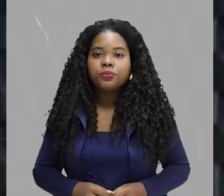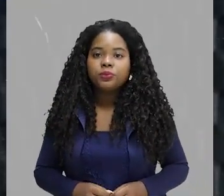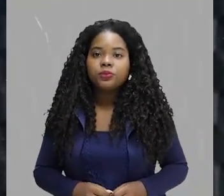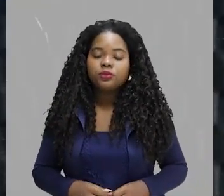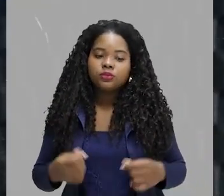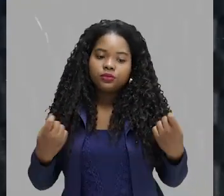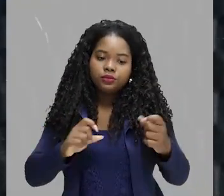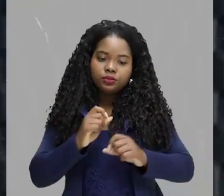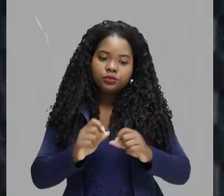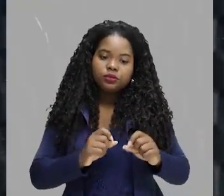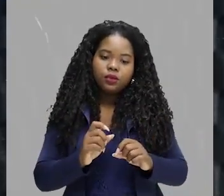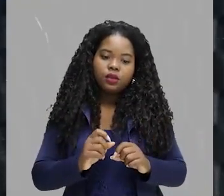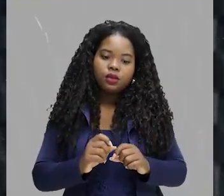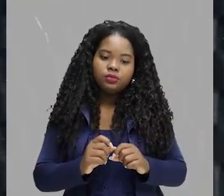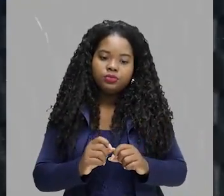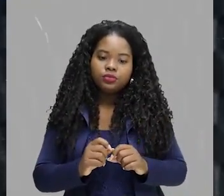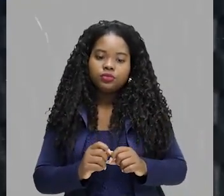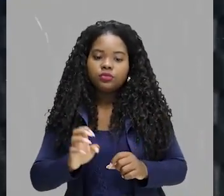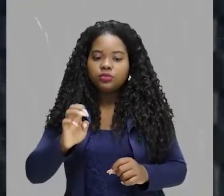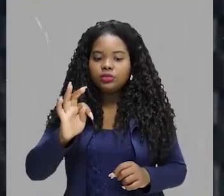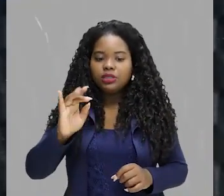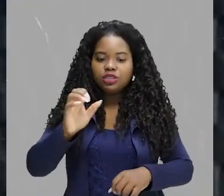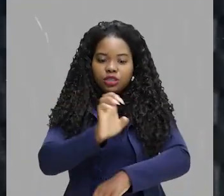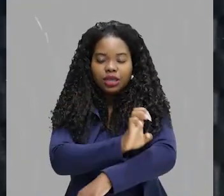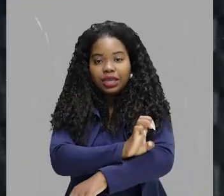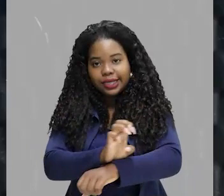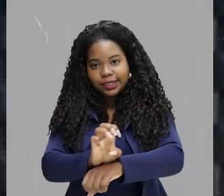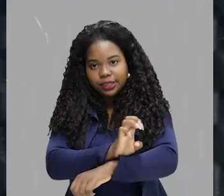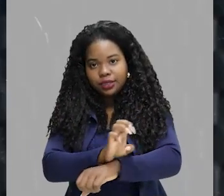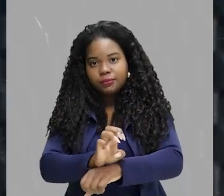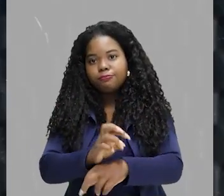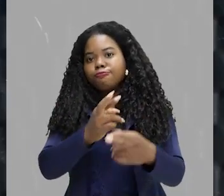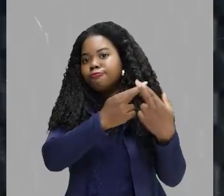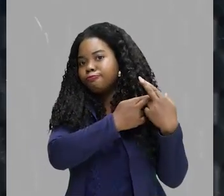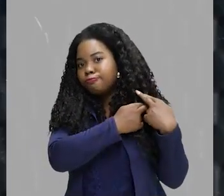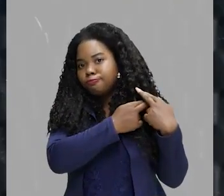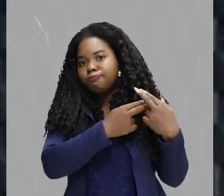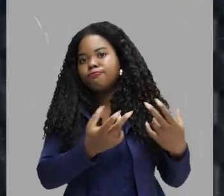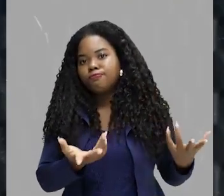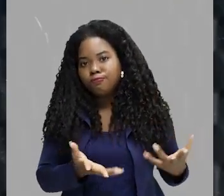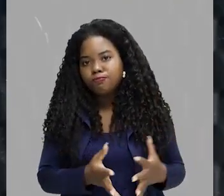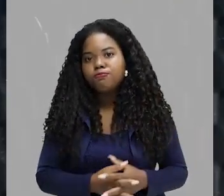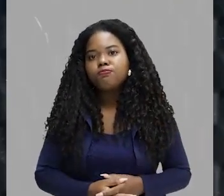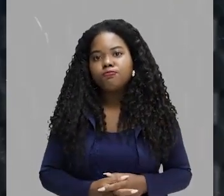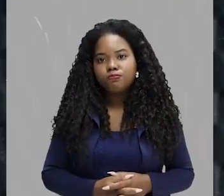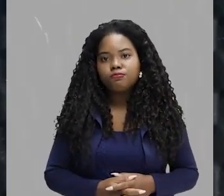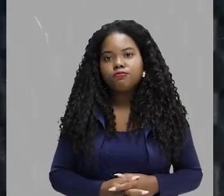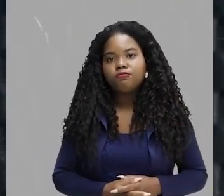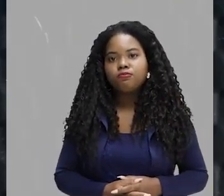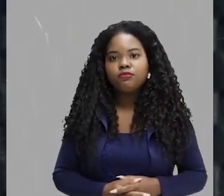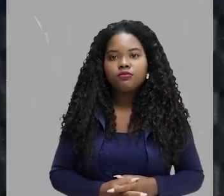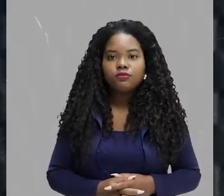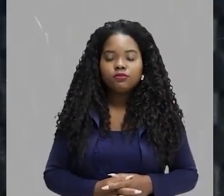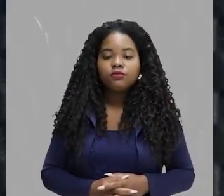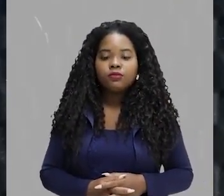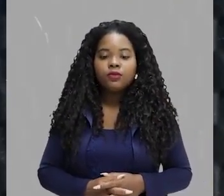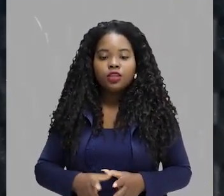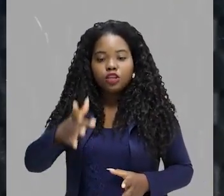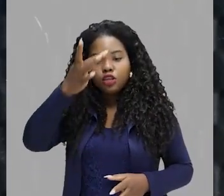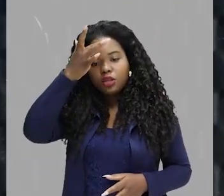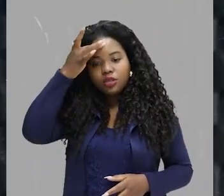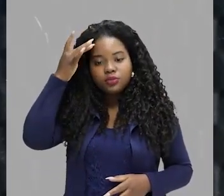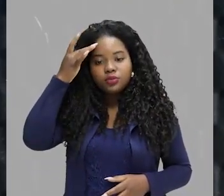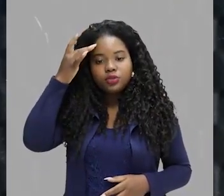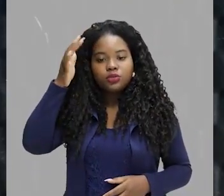uma ética da responsabilidade com as gerações que ainda virão também. Que é uma das coisas que os filósofos hoje em dia também